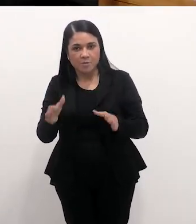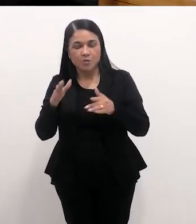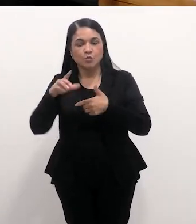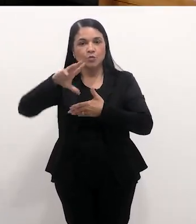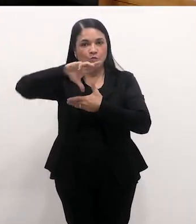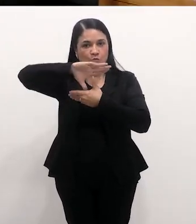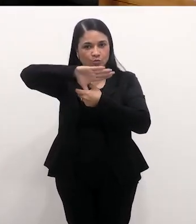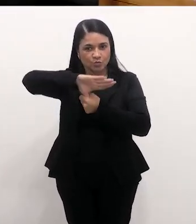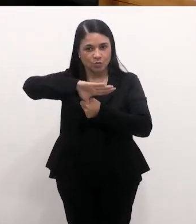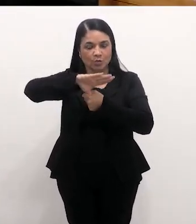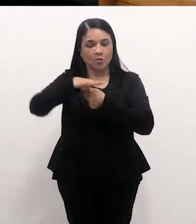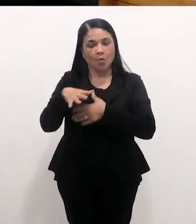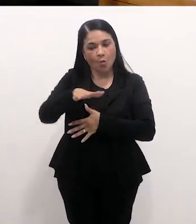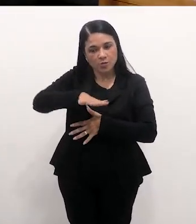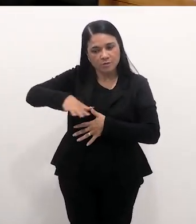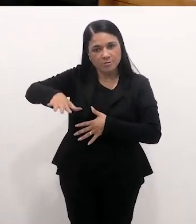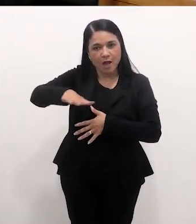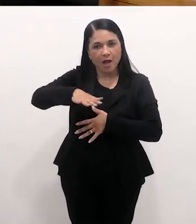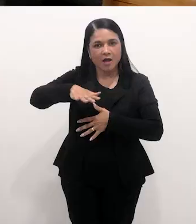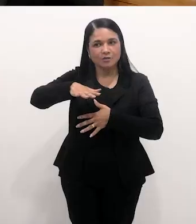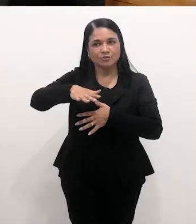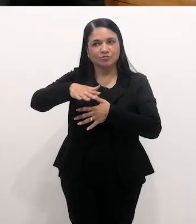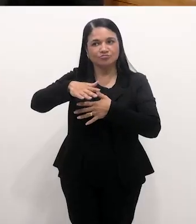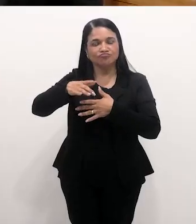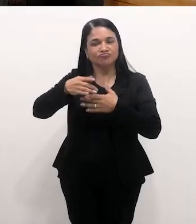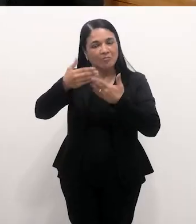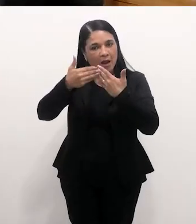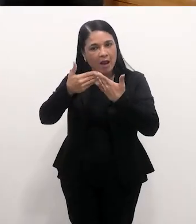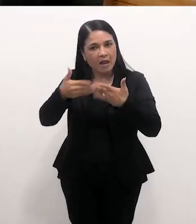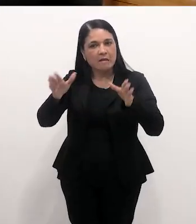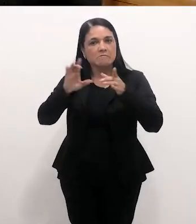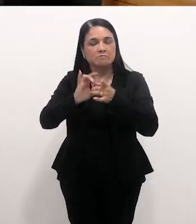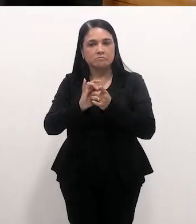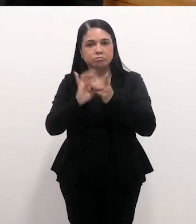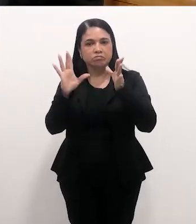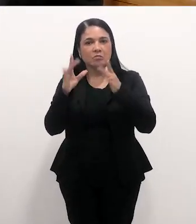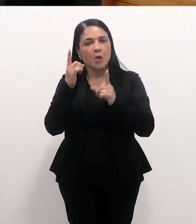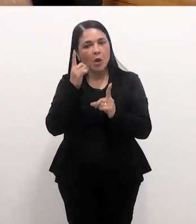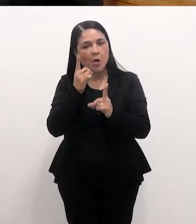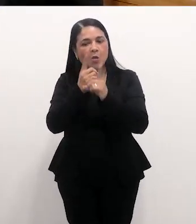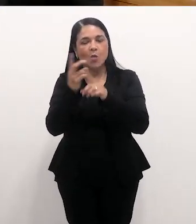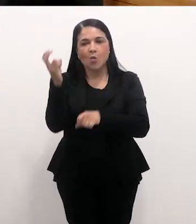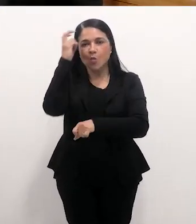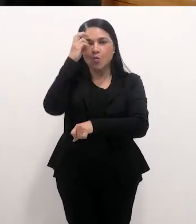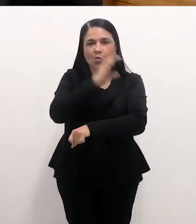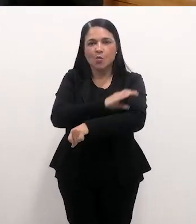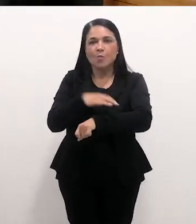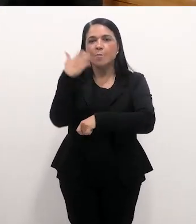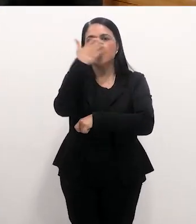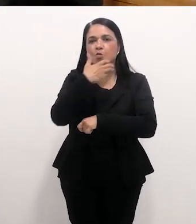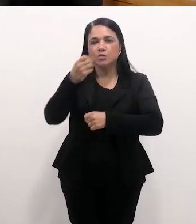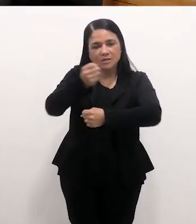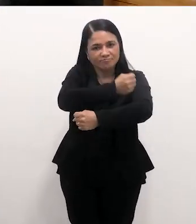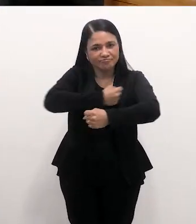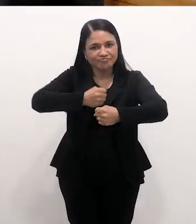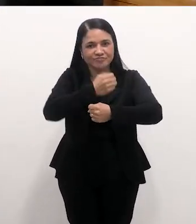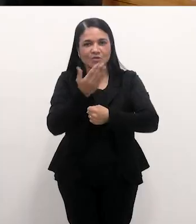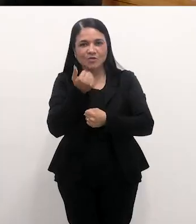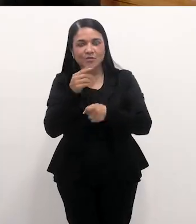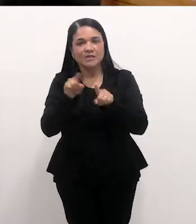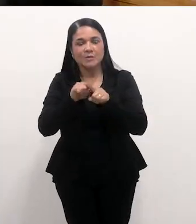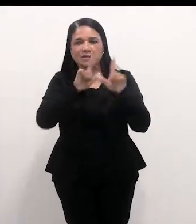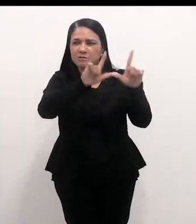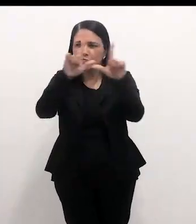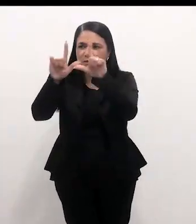do consulado um espaço aberto, um espaço para encontro, para cultural, música, gastronomia e também